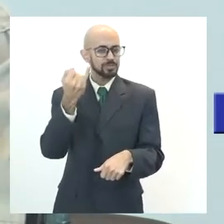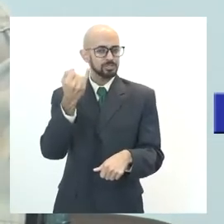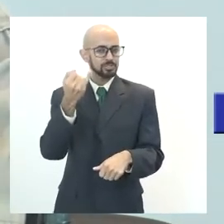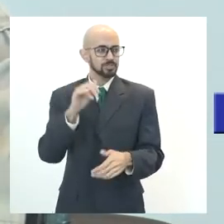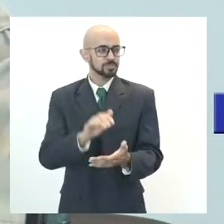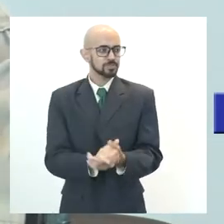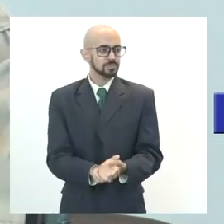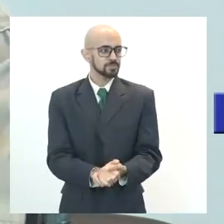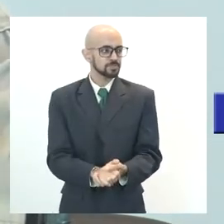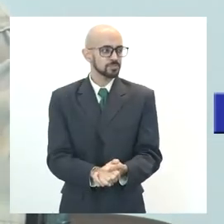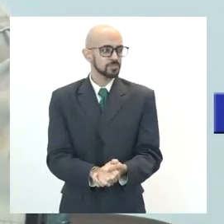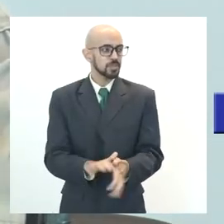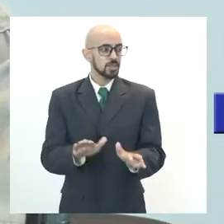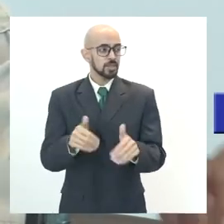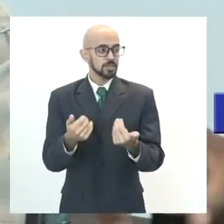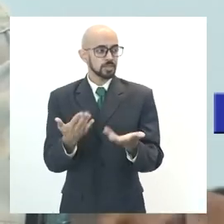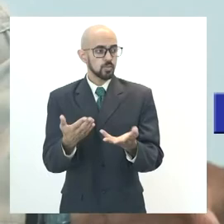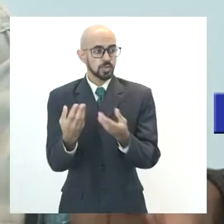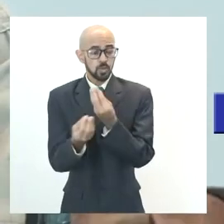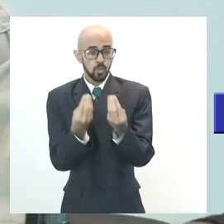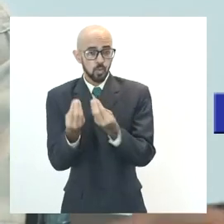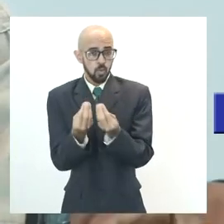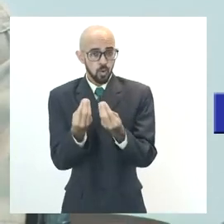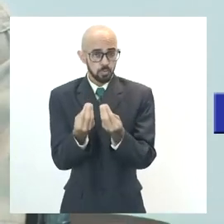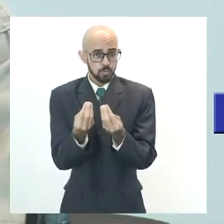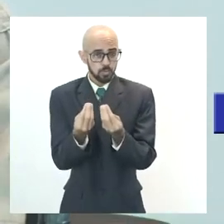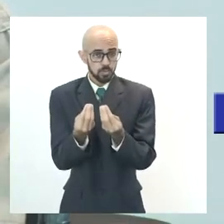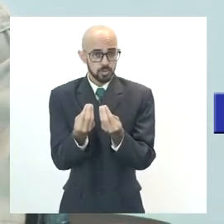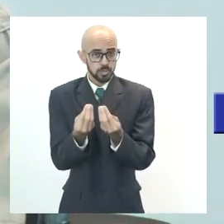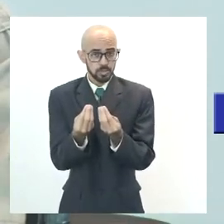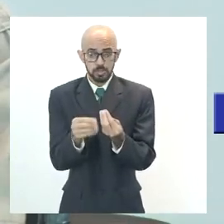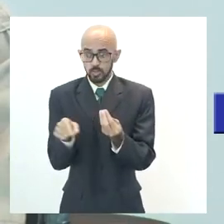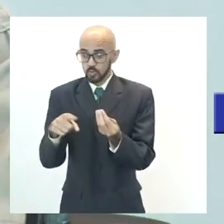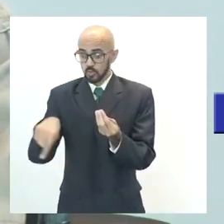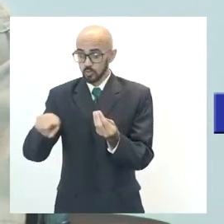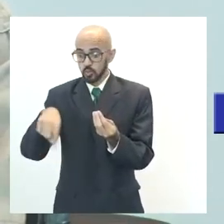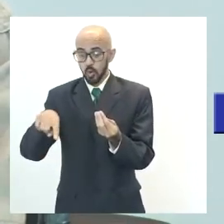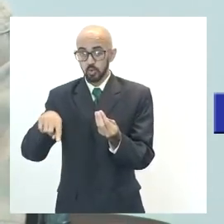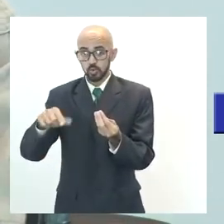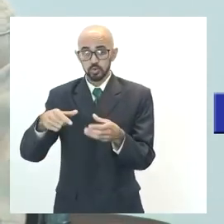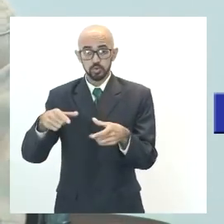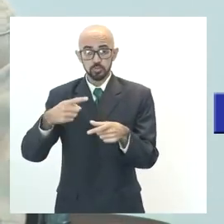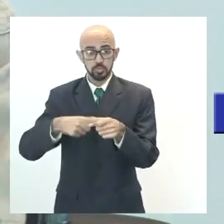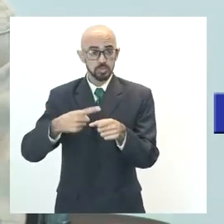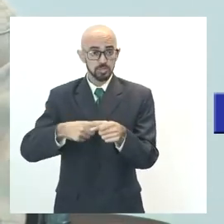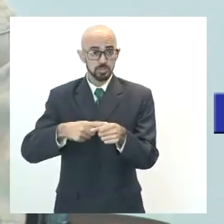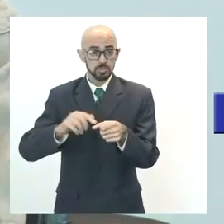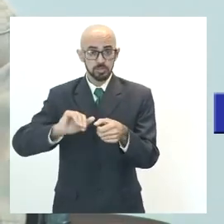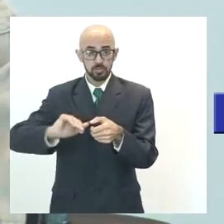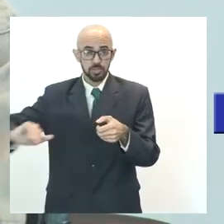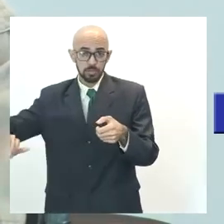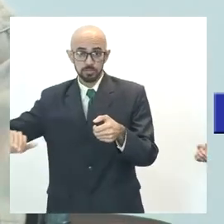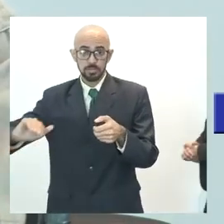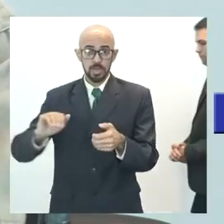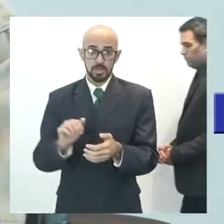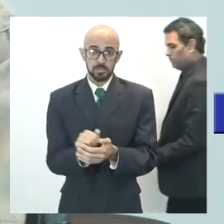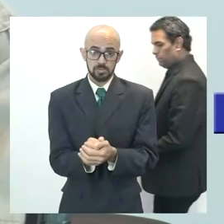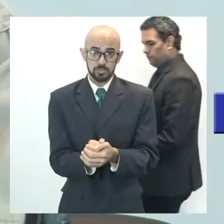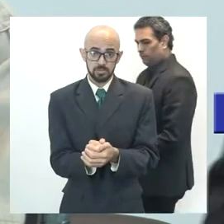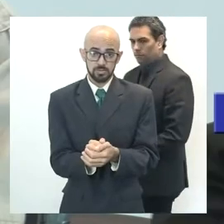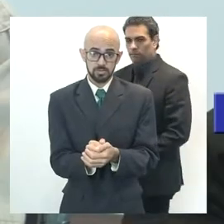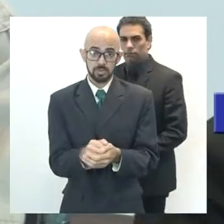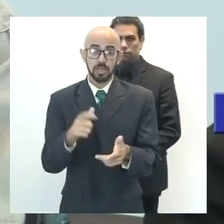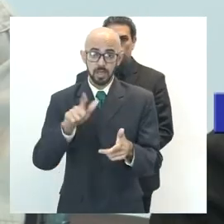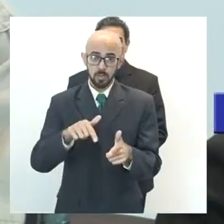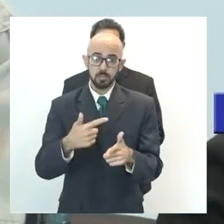e como é que funcionaria esses outros 5.000 estados municípios que ficaram à margem então nós teremos